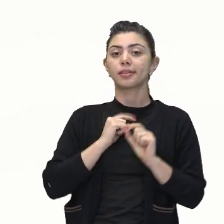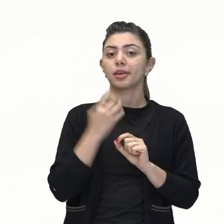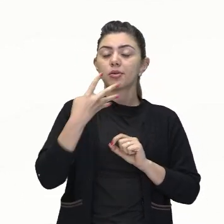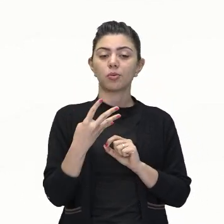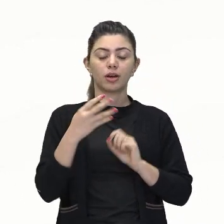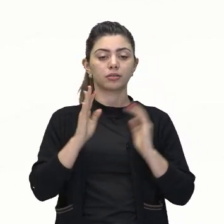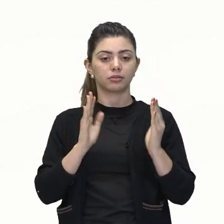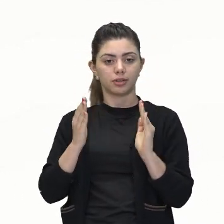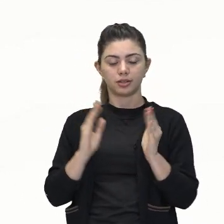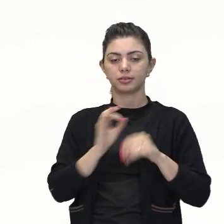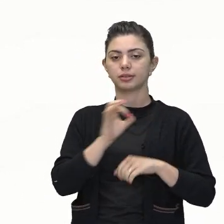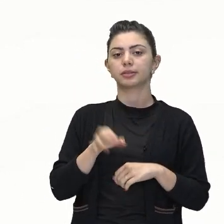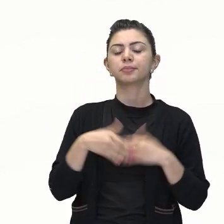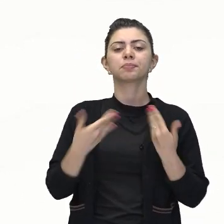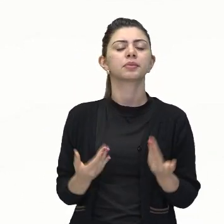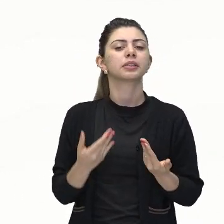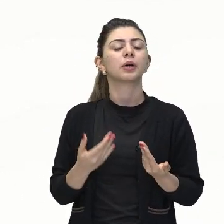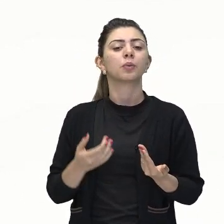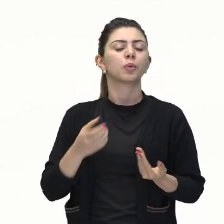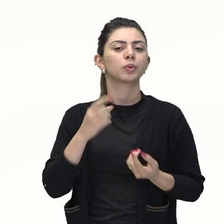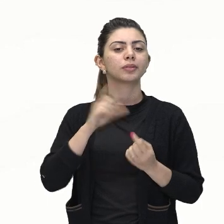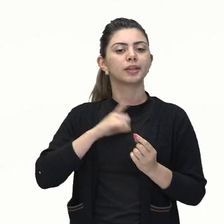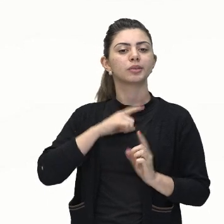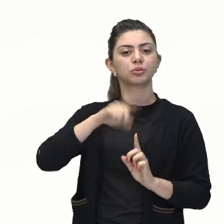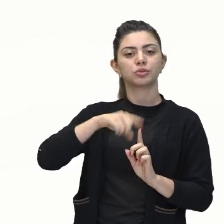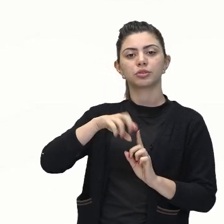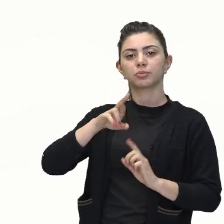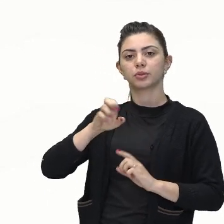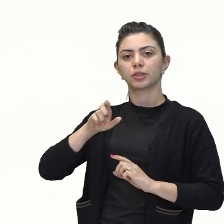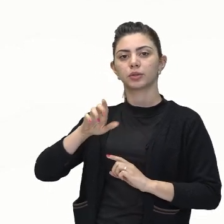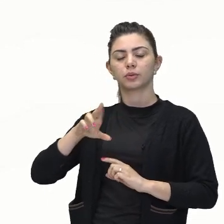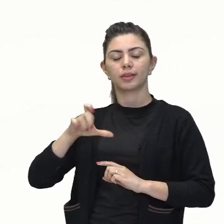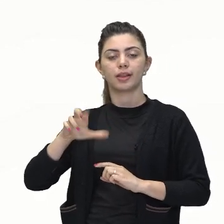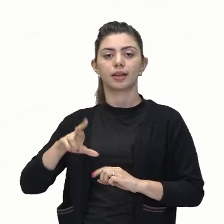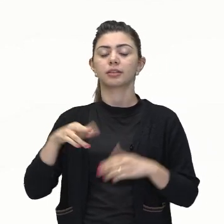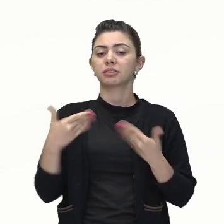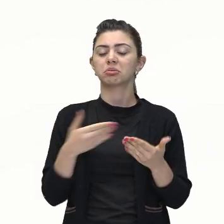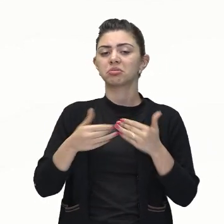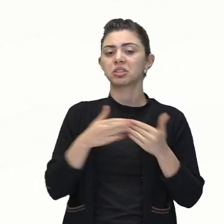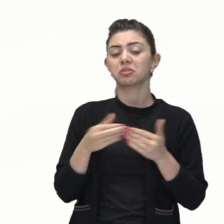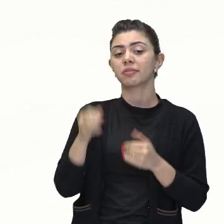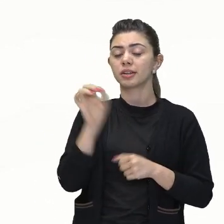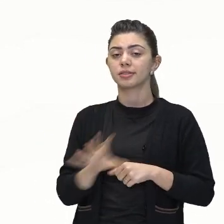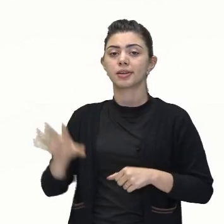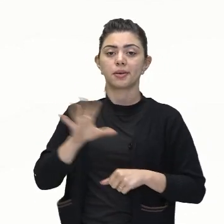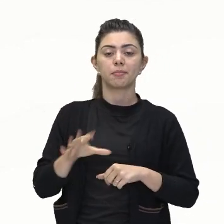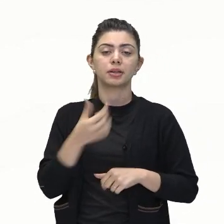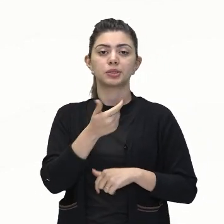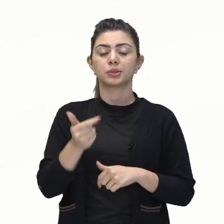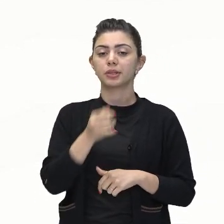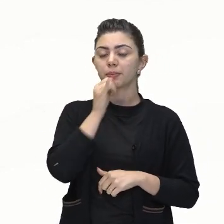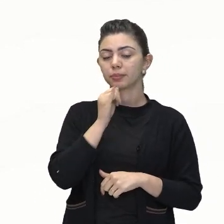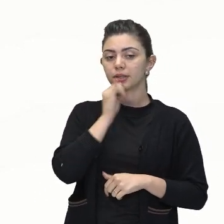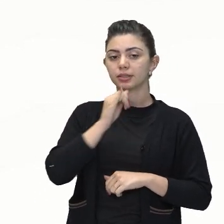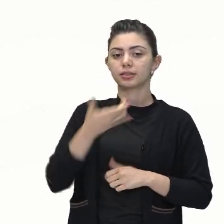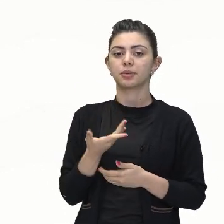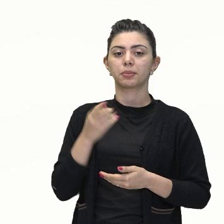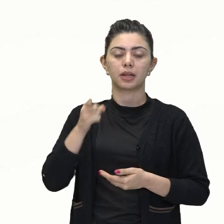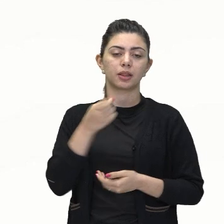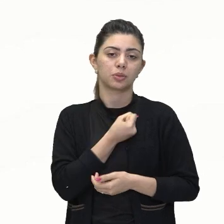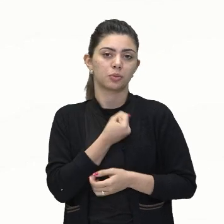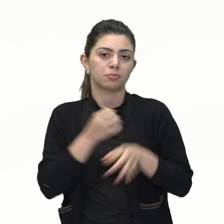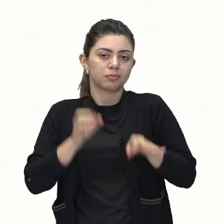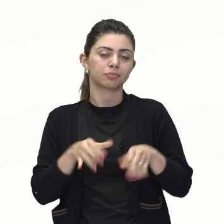E aí, de 5 lados em diante, qualquer figura ela não tem nome específico. Ou